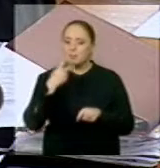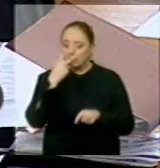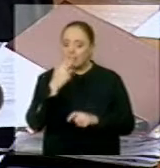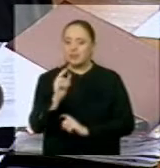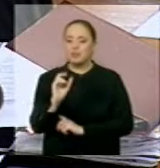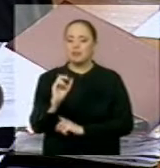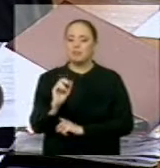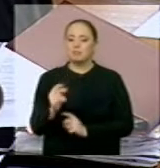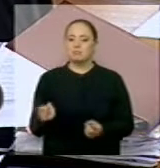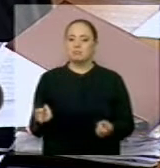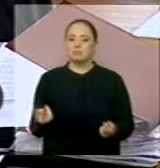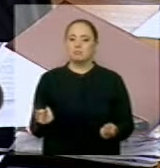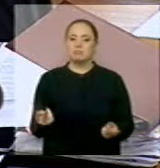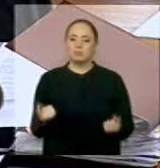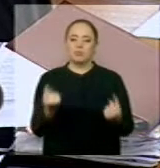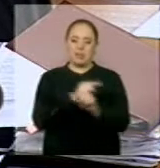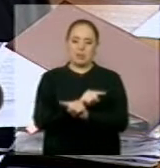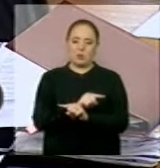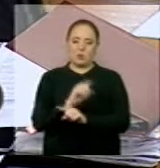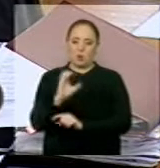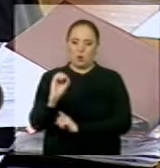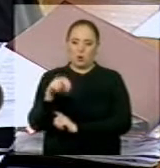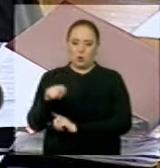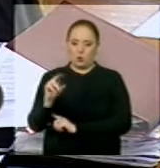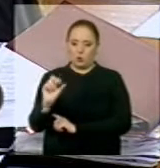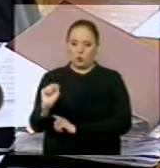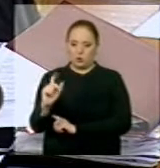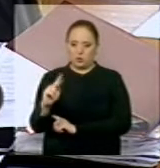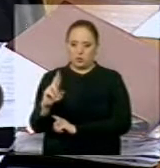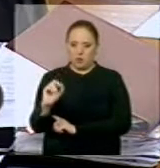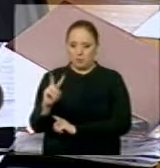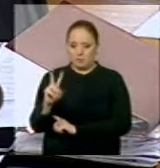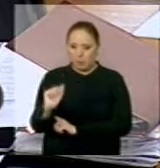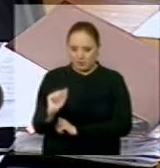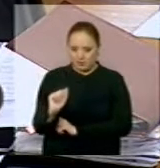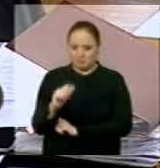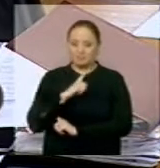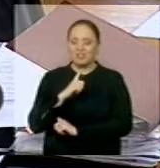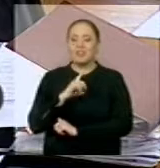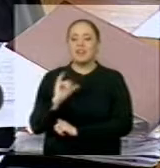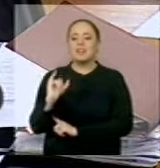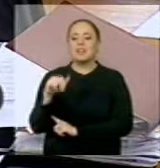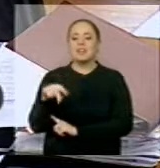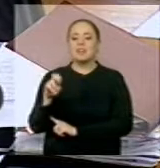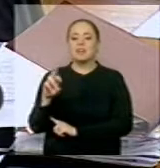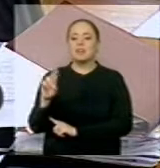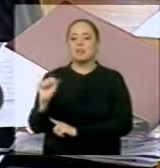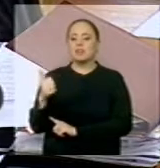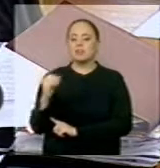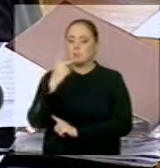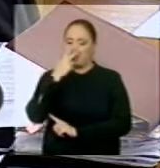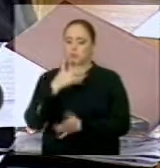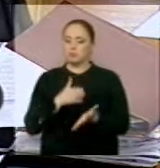do ônus da prova, vamos chamar assim, permitir que houvesse uma